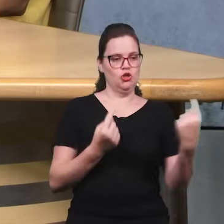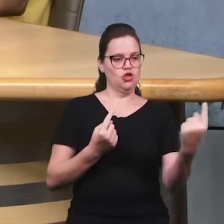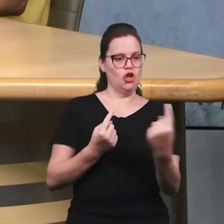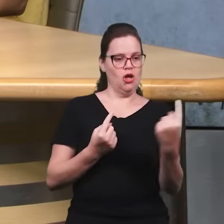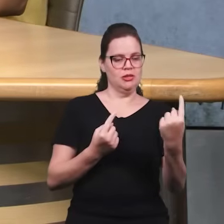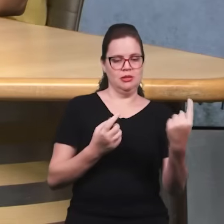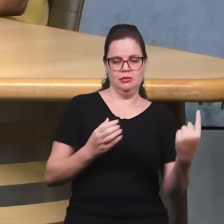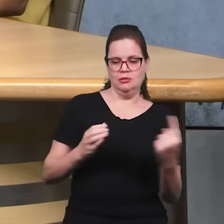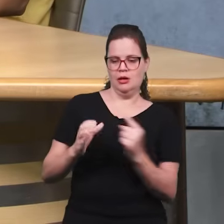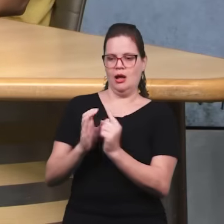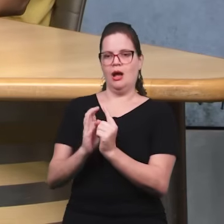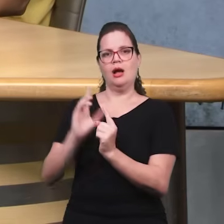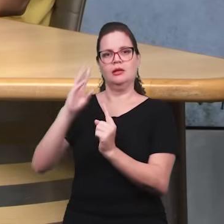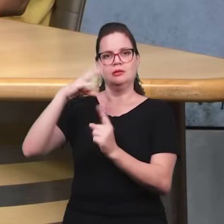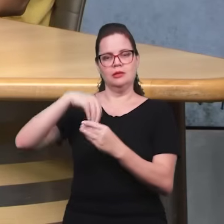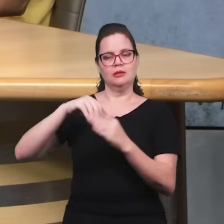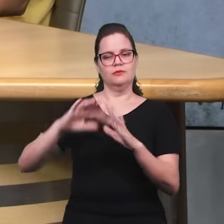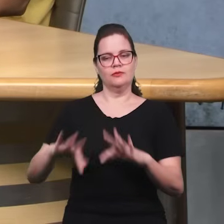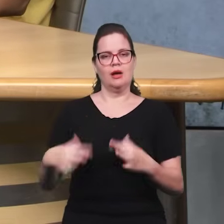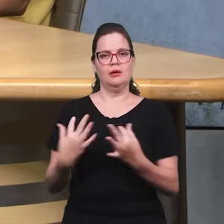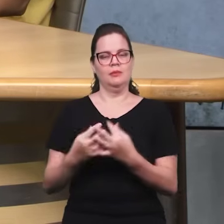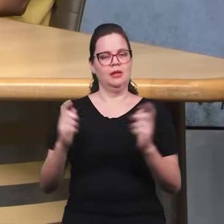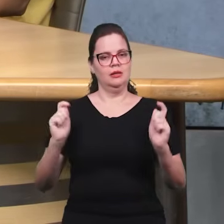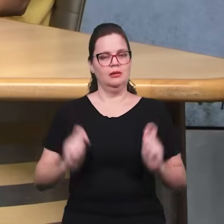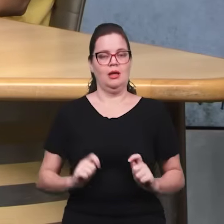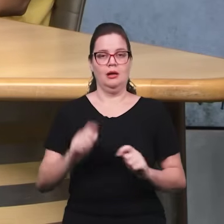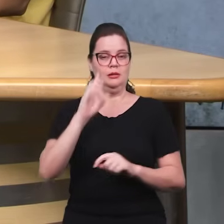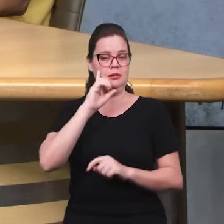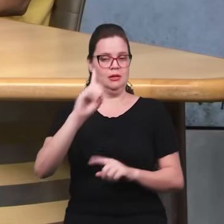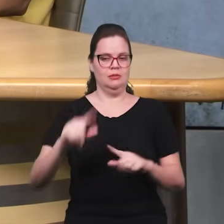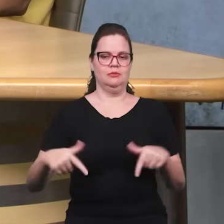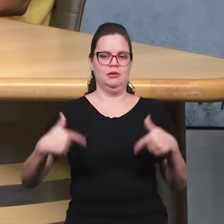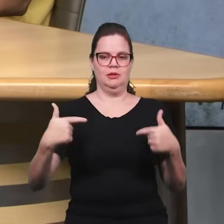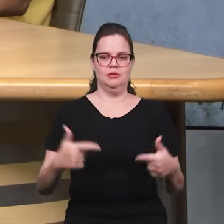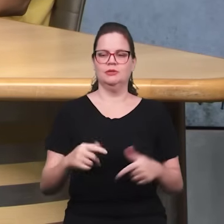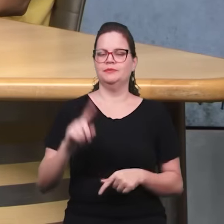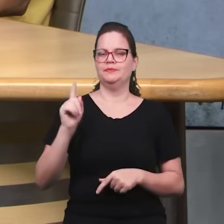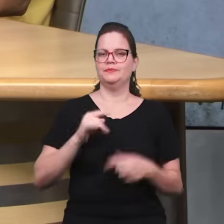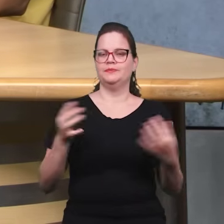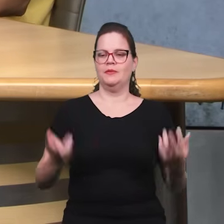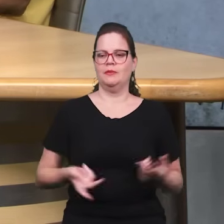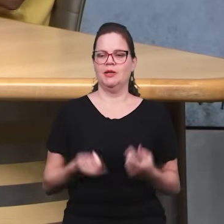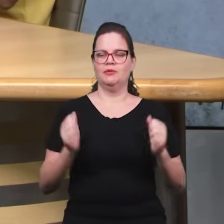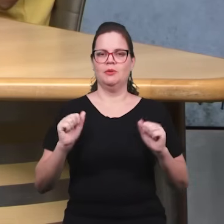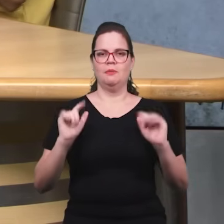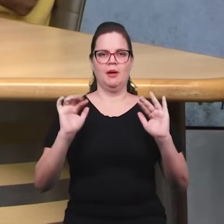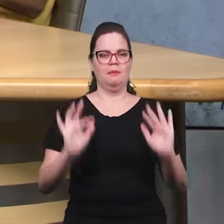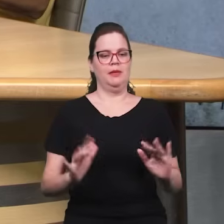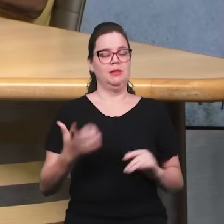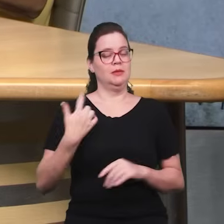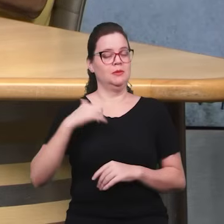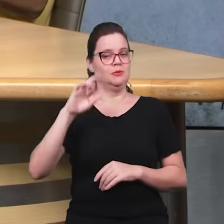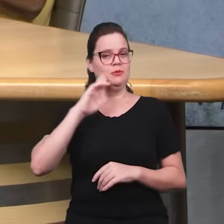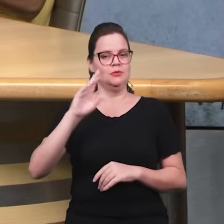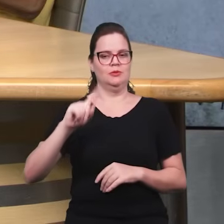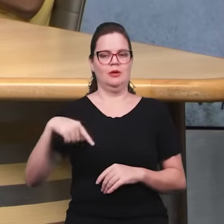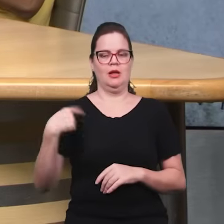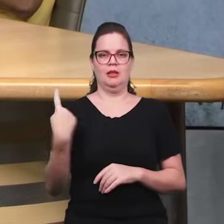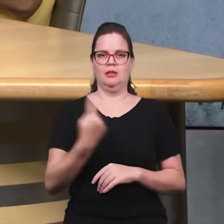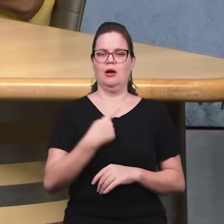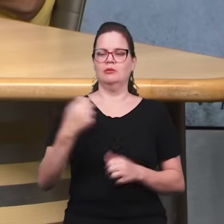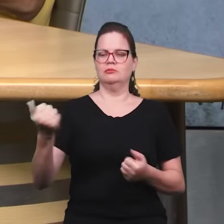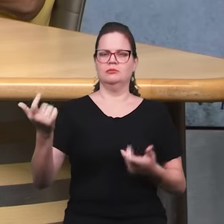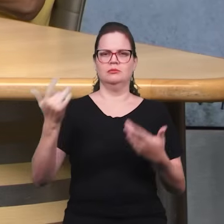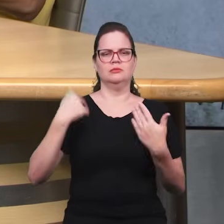família. E é algo extraordinário, é uma bênção tremenda que o Senhor nos dá, termos